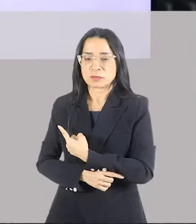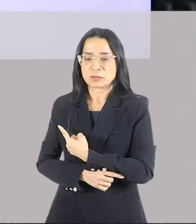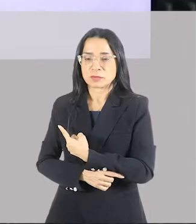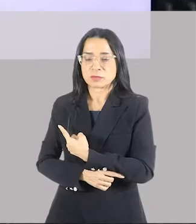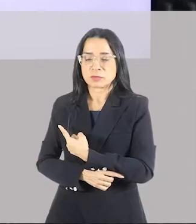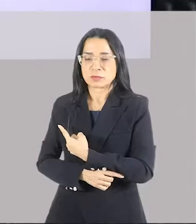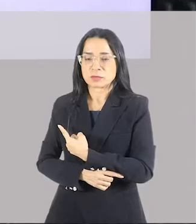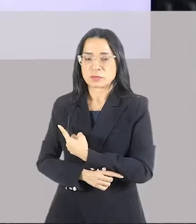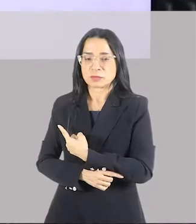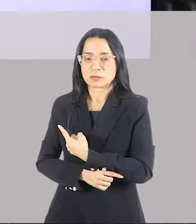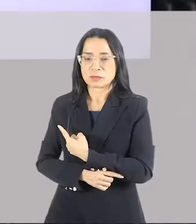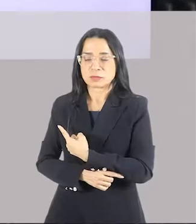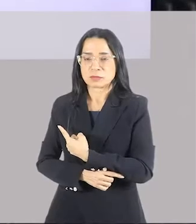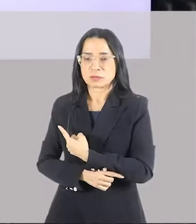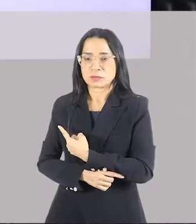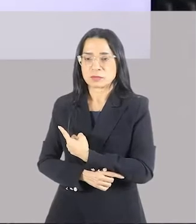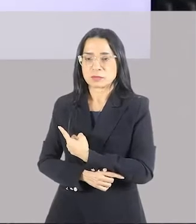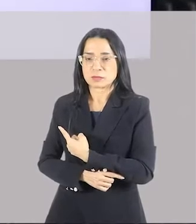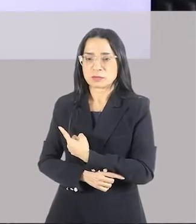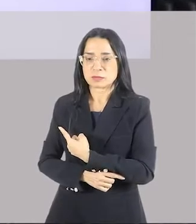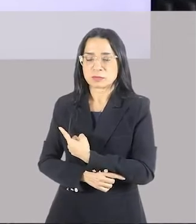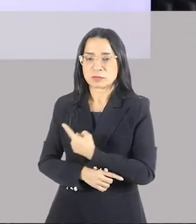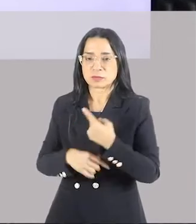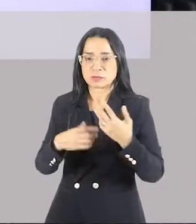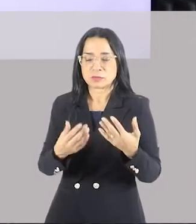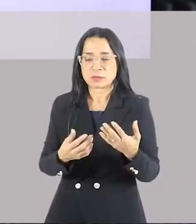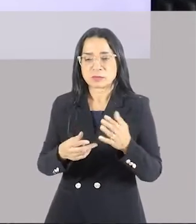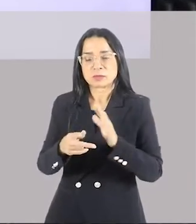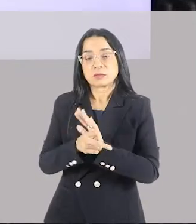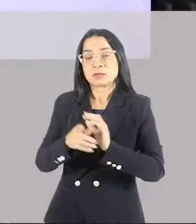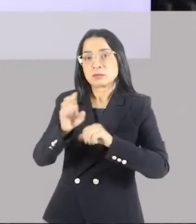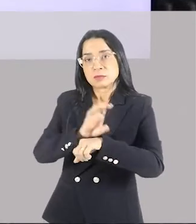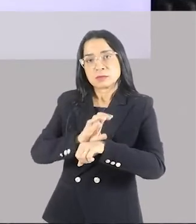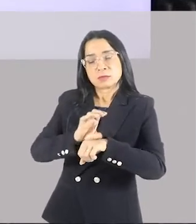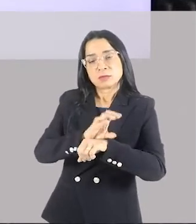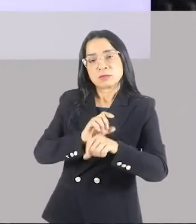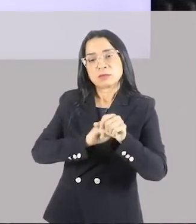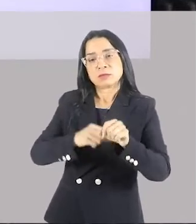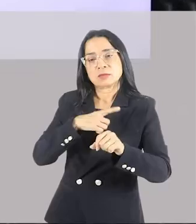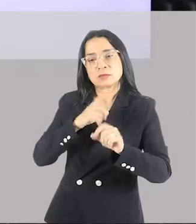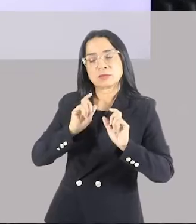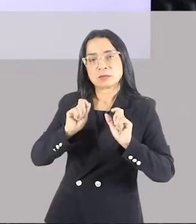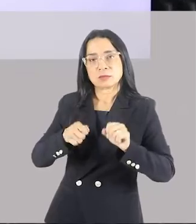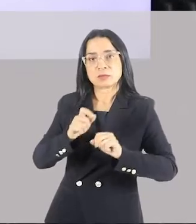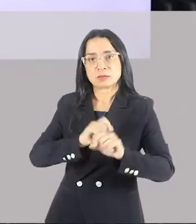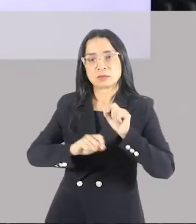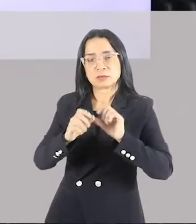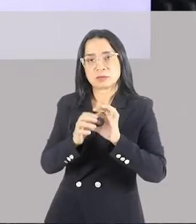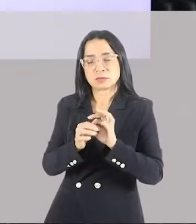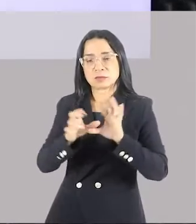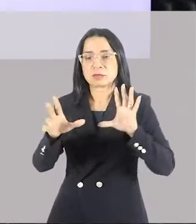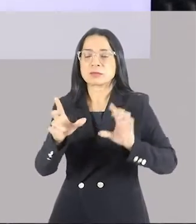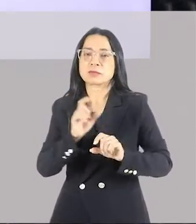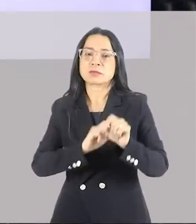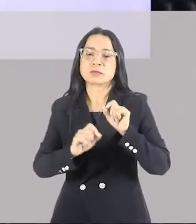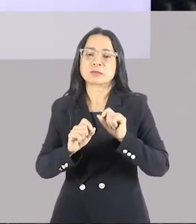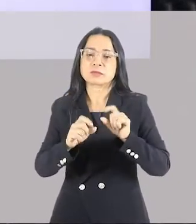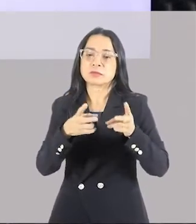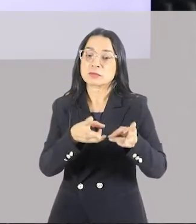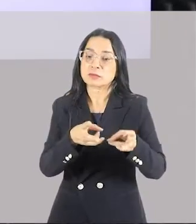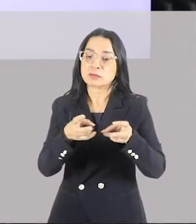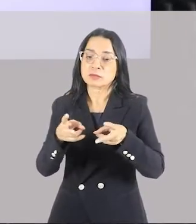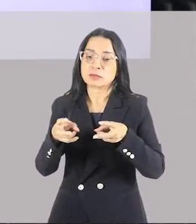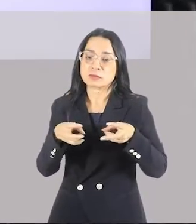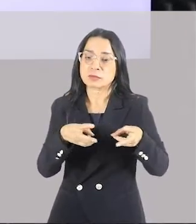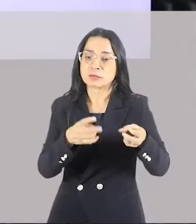transporte ferroviário e aquaviário, dentre outros. Então, a própria Constituição traz a possibilidade de se autorizar, no caso, a